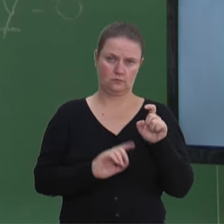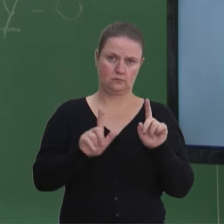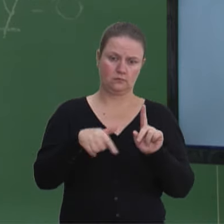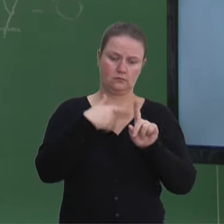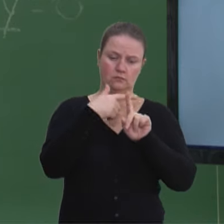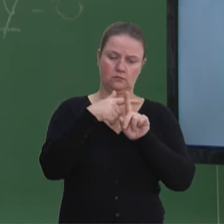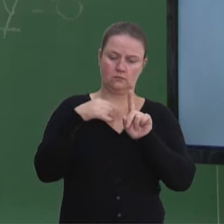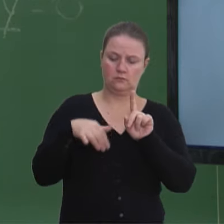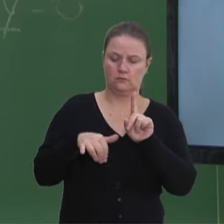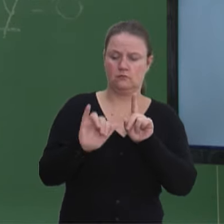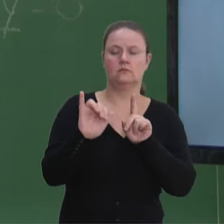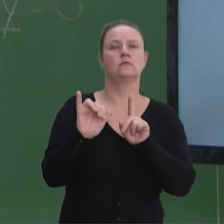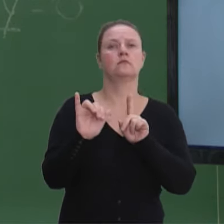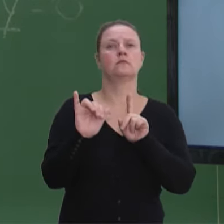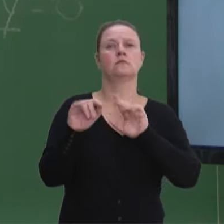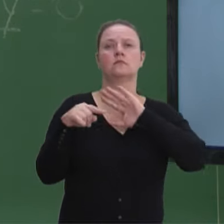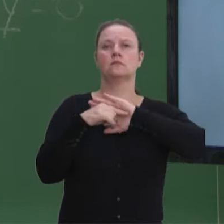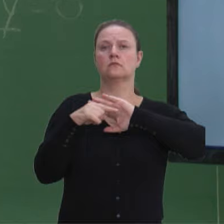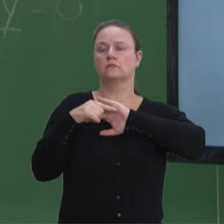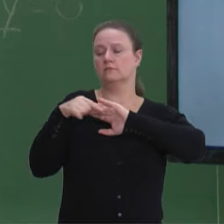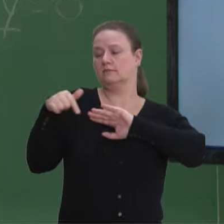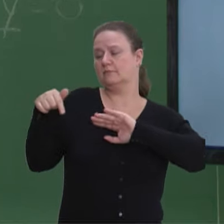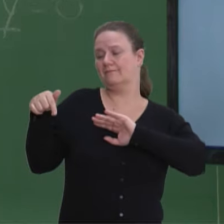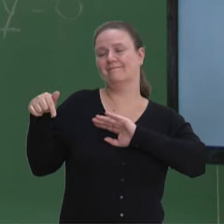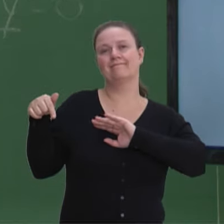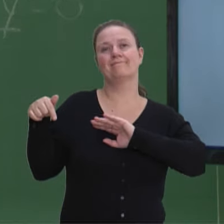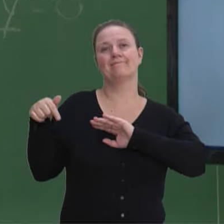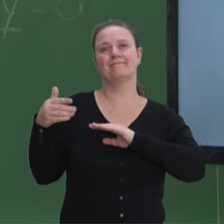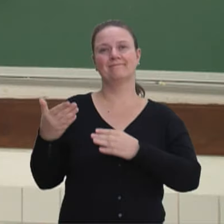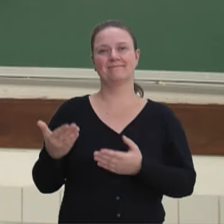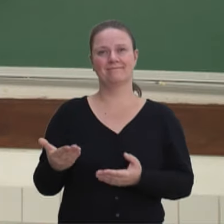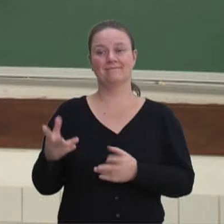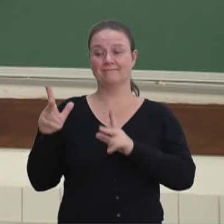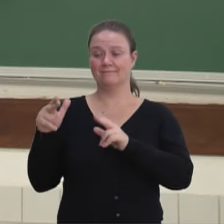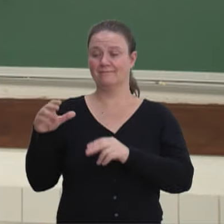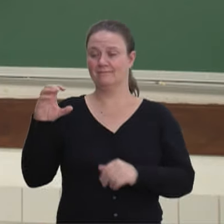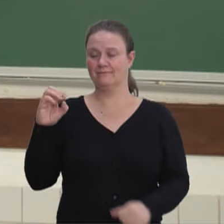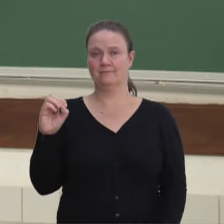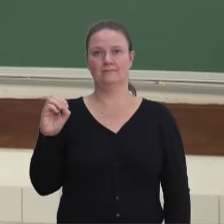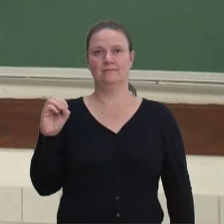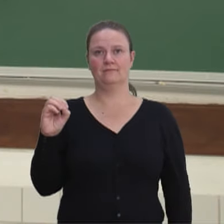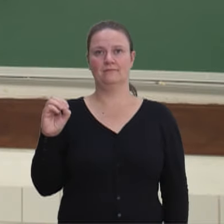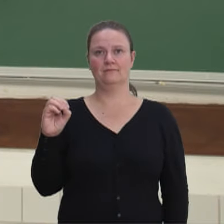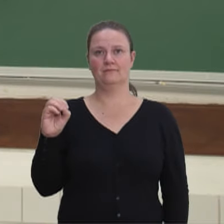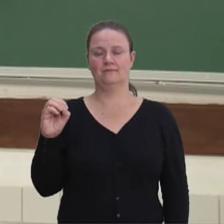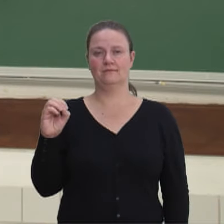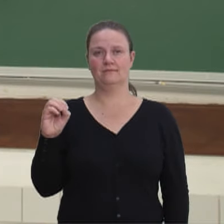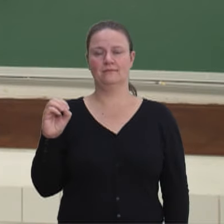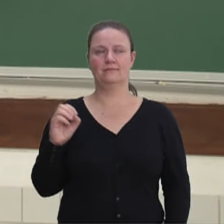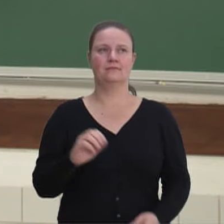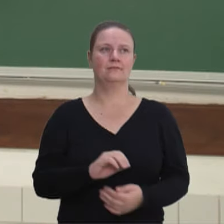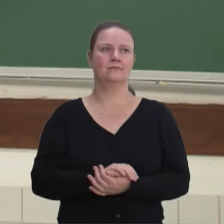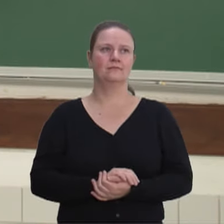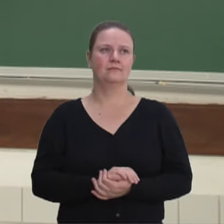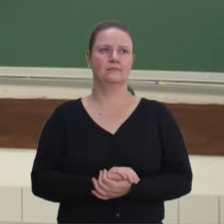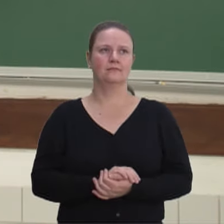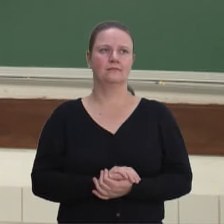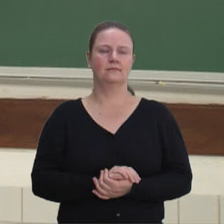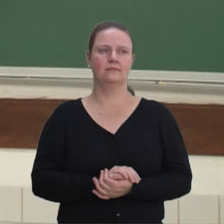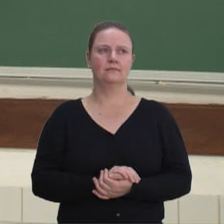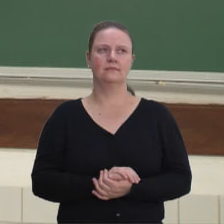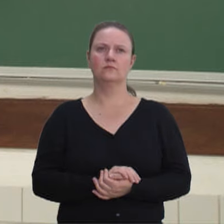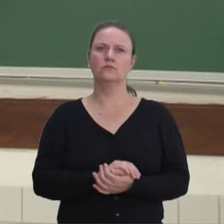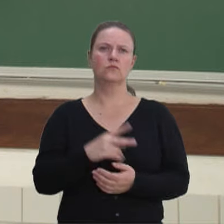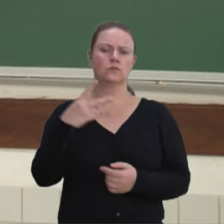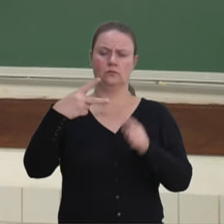mais y menos 7, igual a 0. A gente tem, as duas formas estão